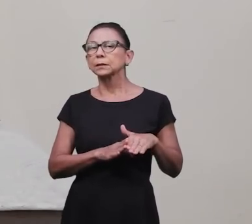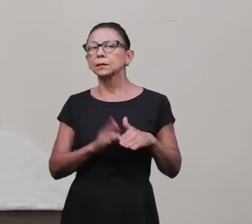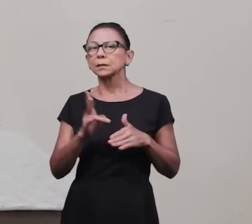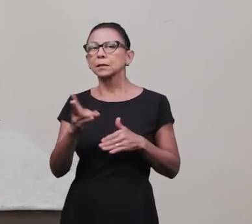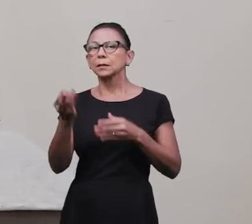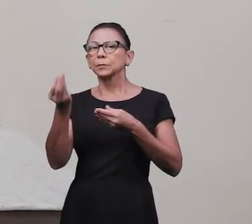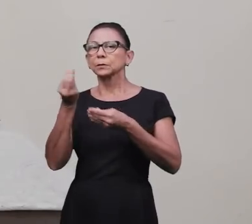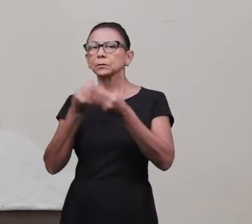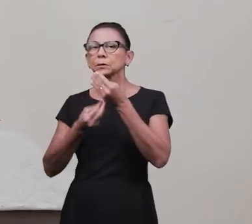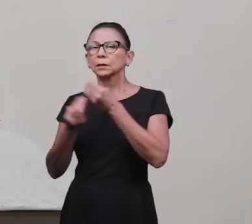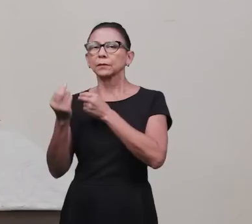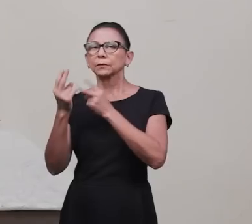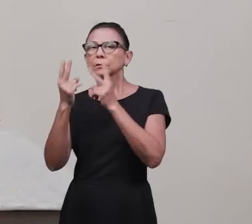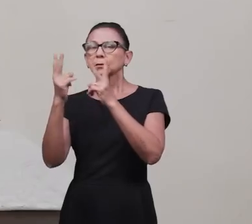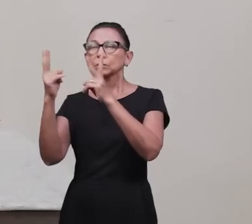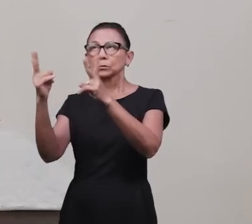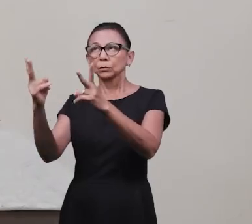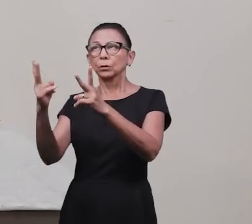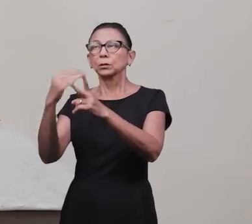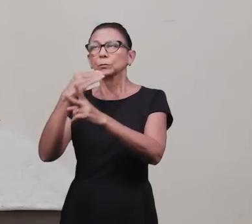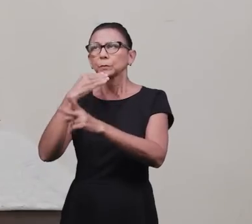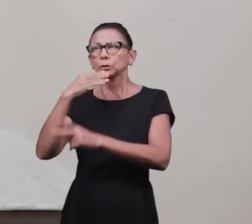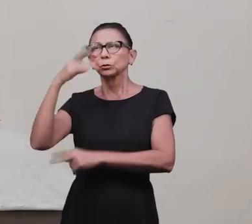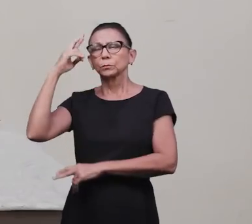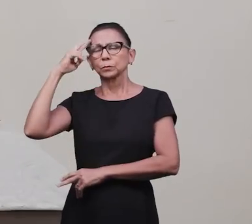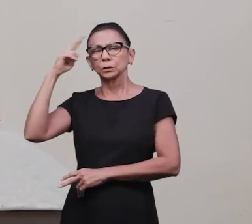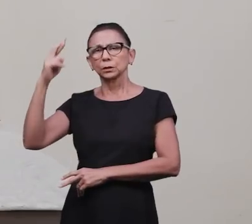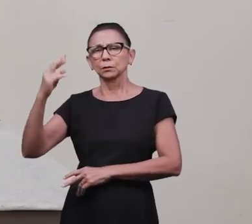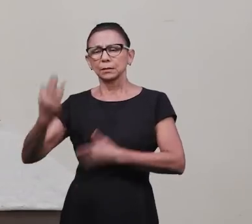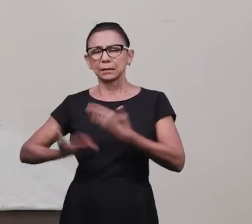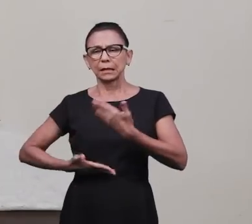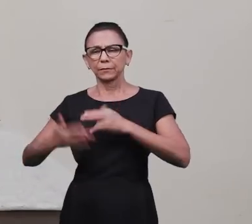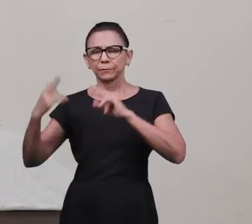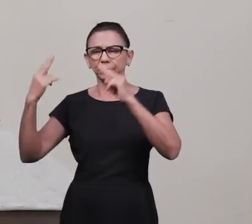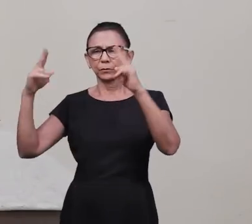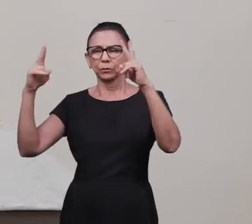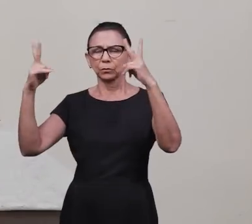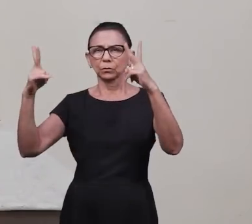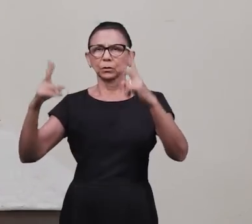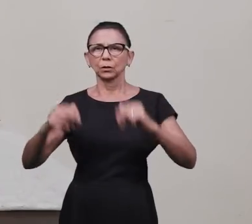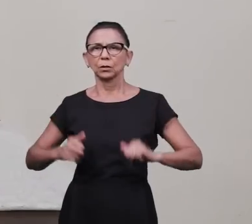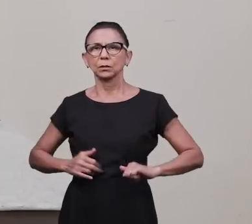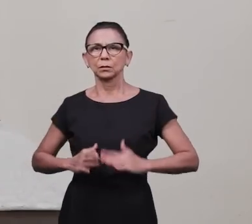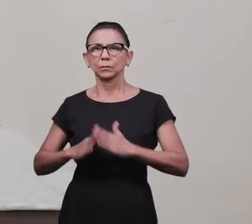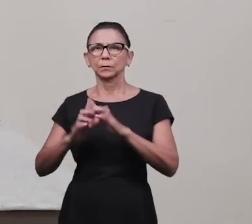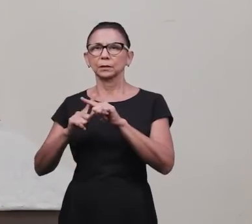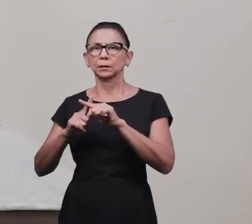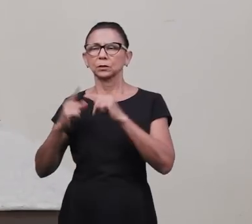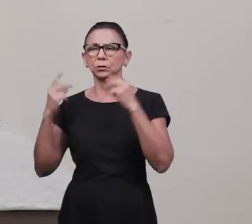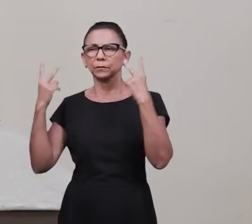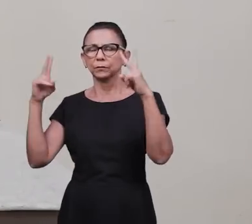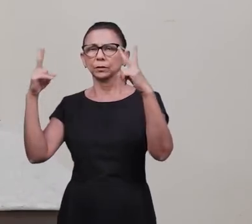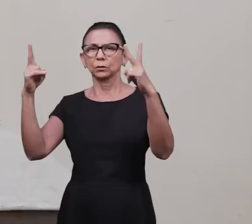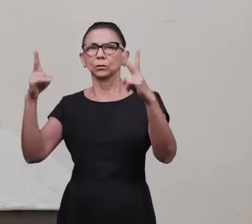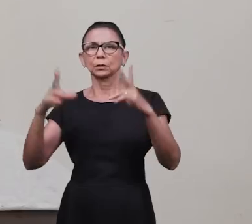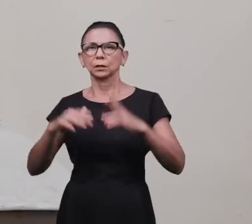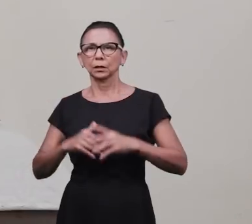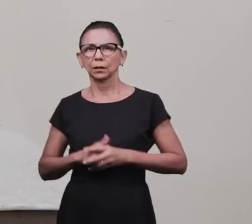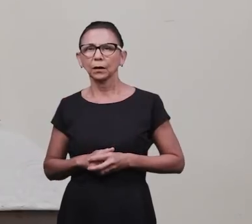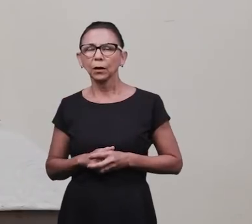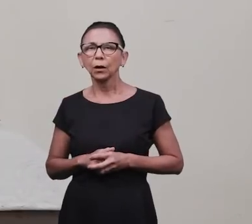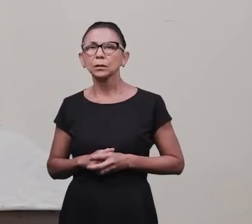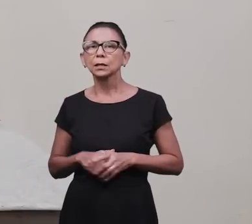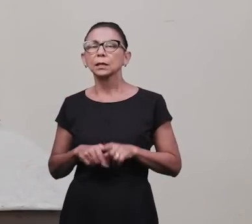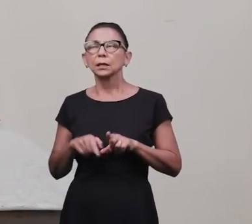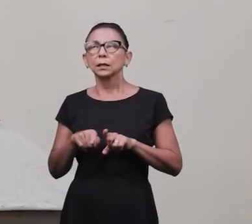a vitória, Senhor. Que assim o Senhor nos faça como servos vitoriosos, como igreja vitoriosa, virtuosa em